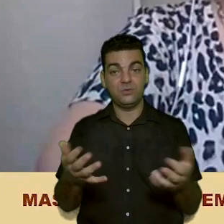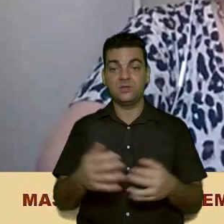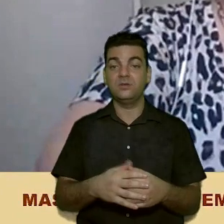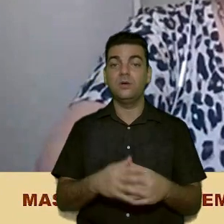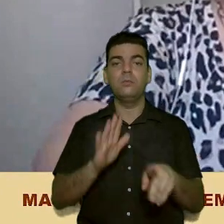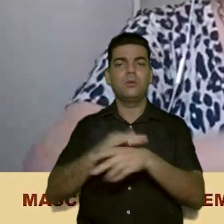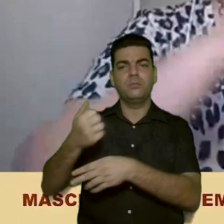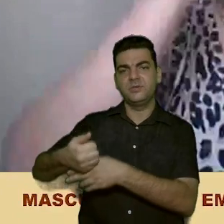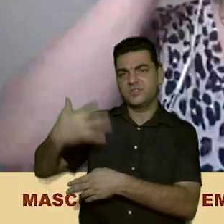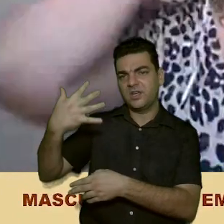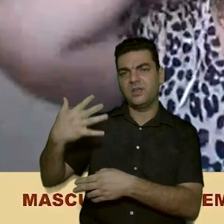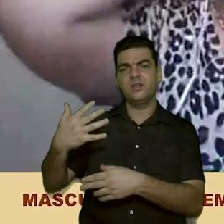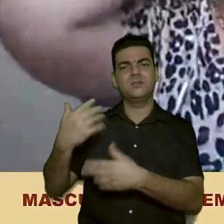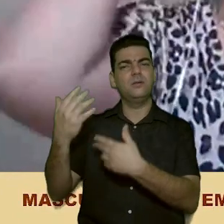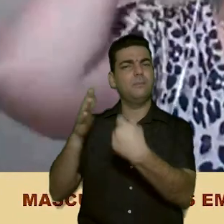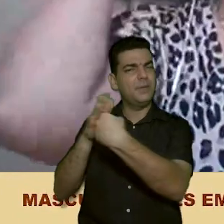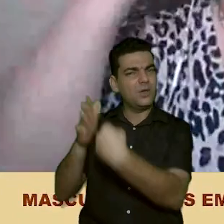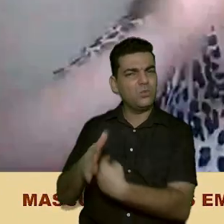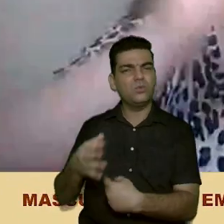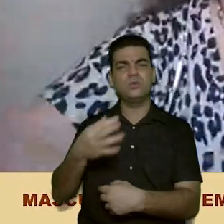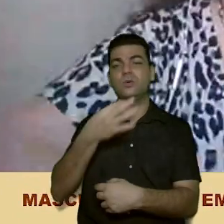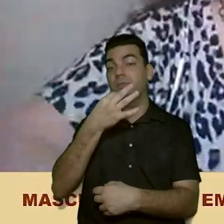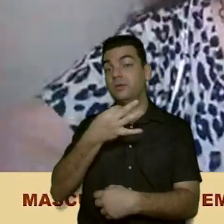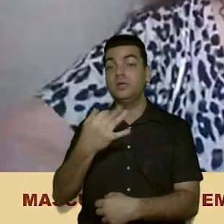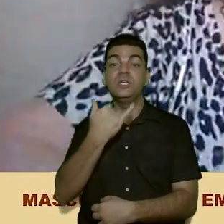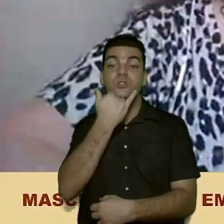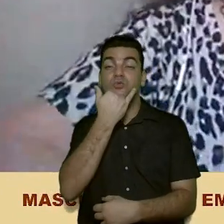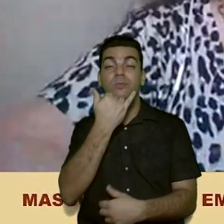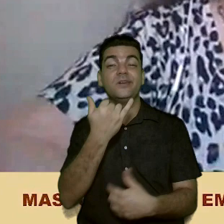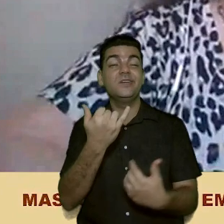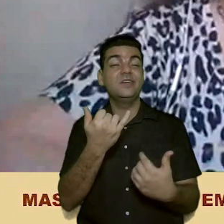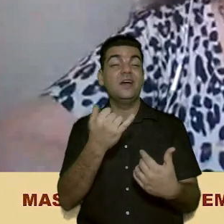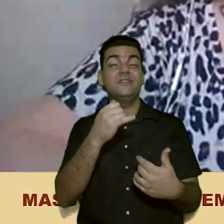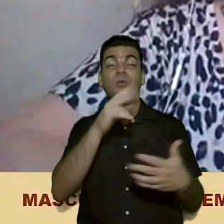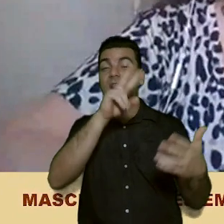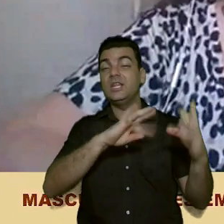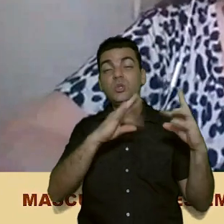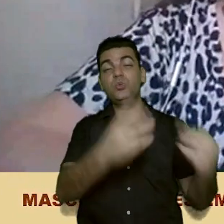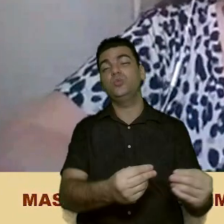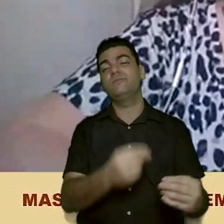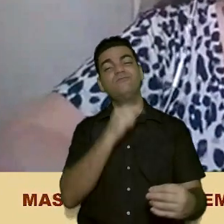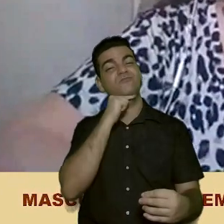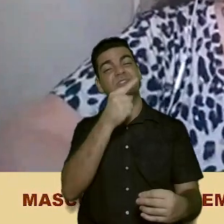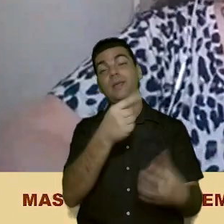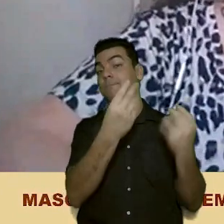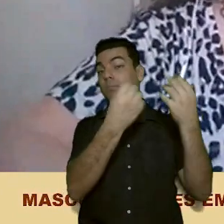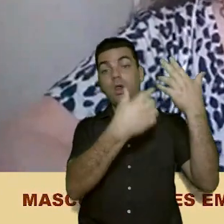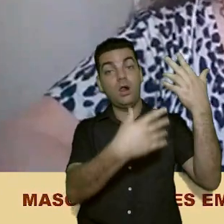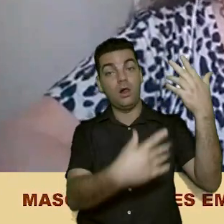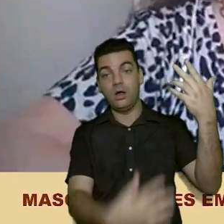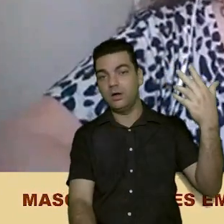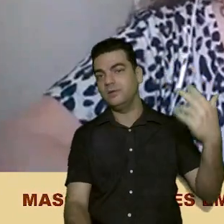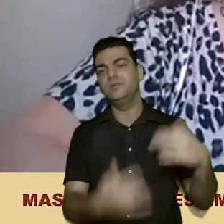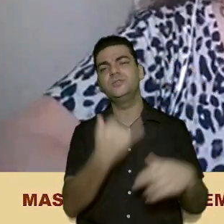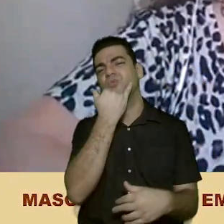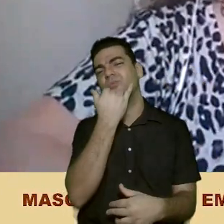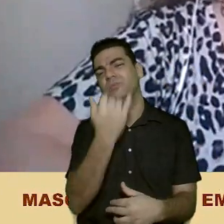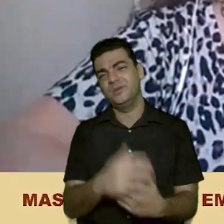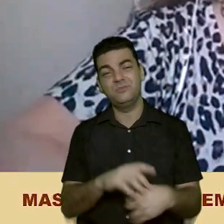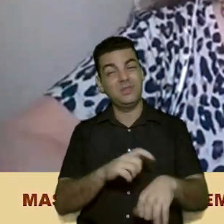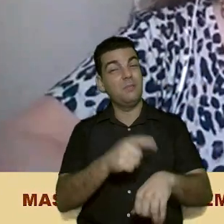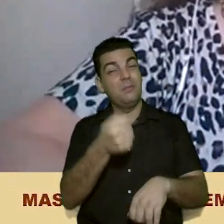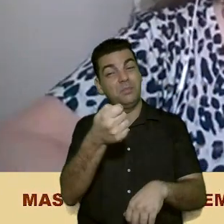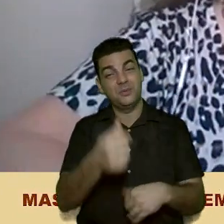agradeço a comissão, agradeço a todas as pessoas que participaram do chat, mandando comentários, elogios. Peço perdão por não